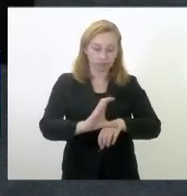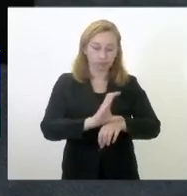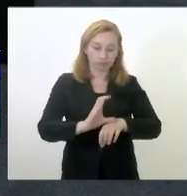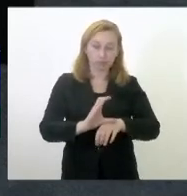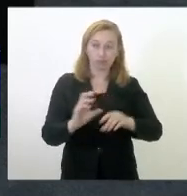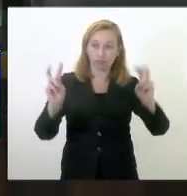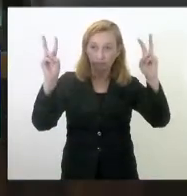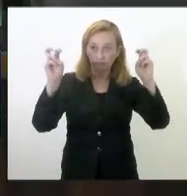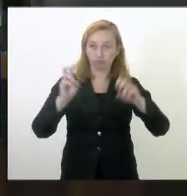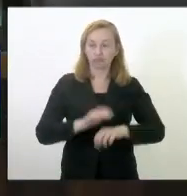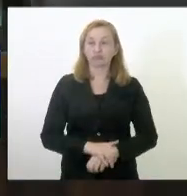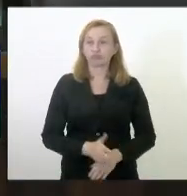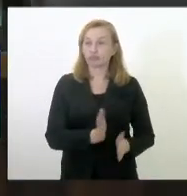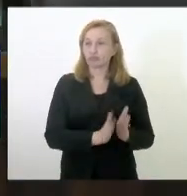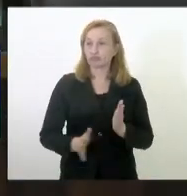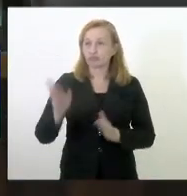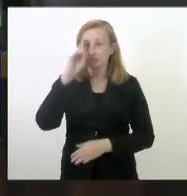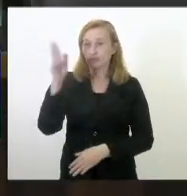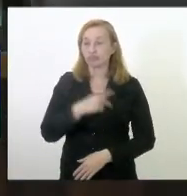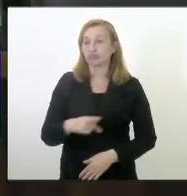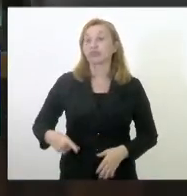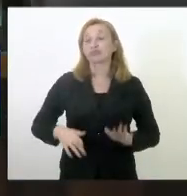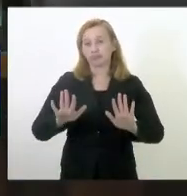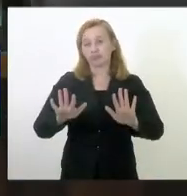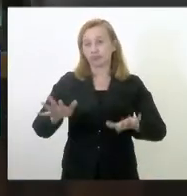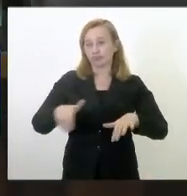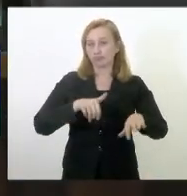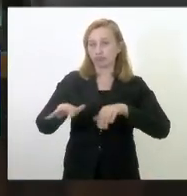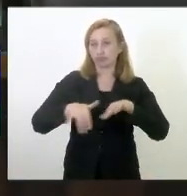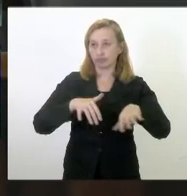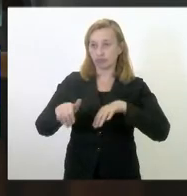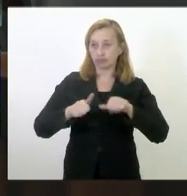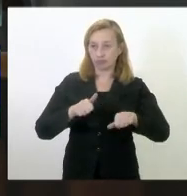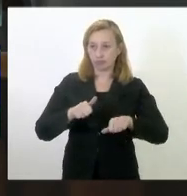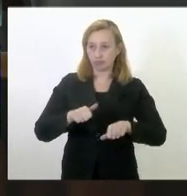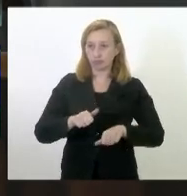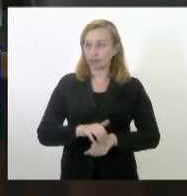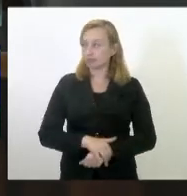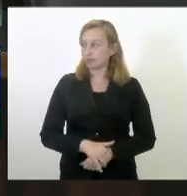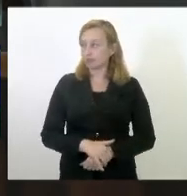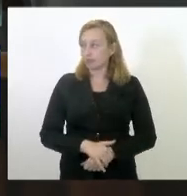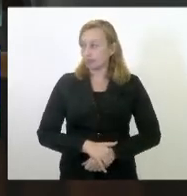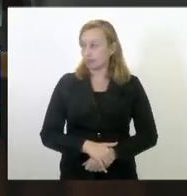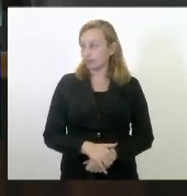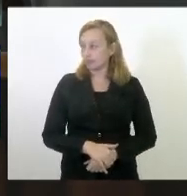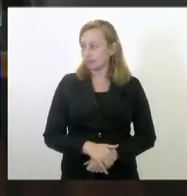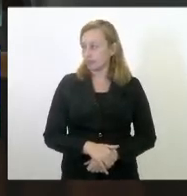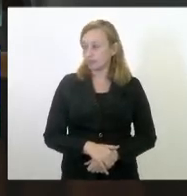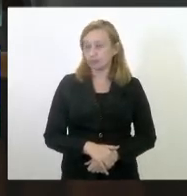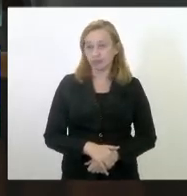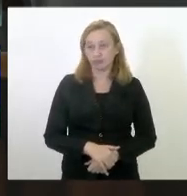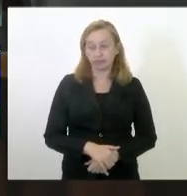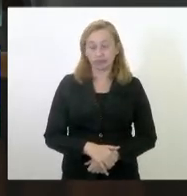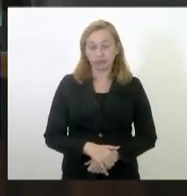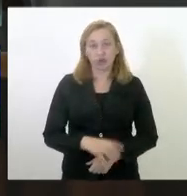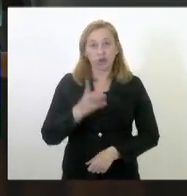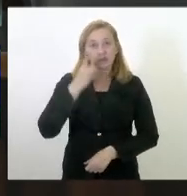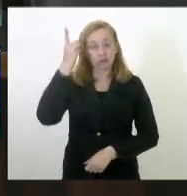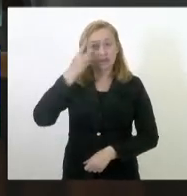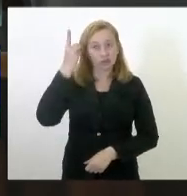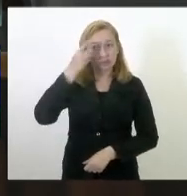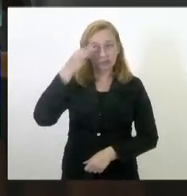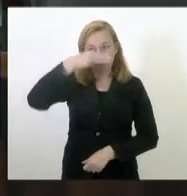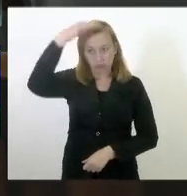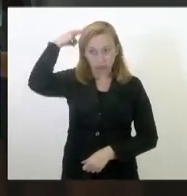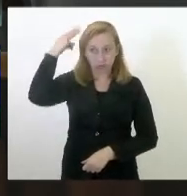da matéria. Questão de ordem, presidente. Não, a presidência vai chamar já a Vossa Excelência, que faz parte da Comissão de Constituição e Justiça. Então, o deputado Márcio Pacheco